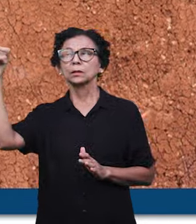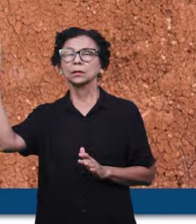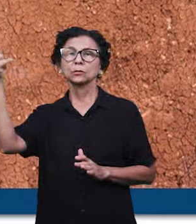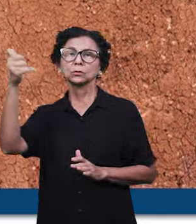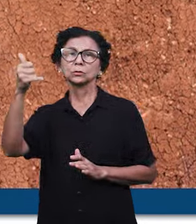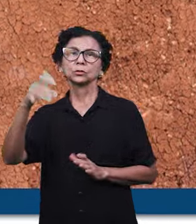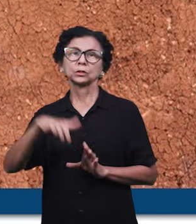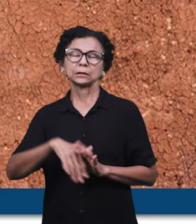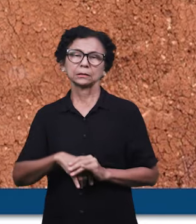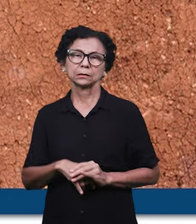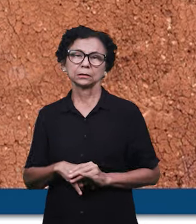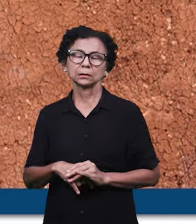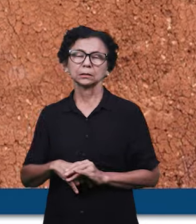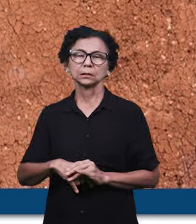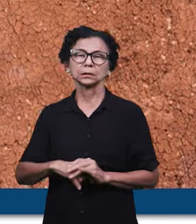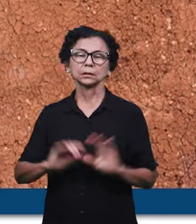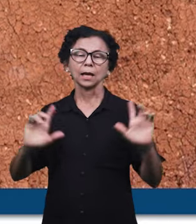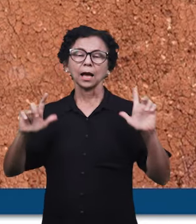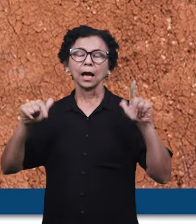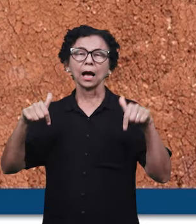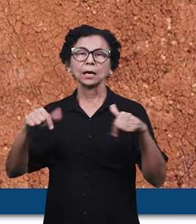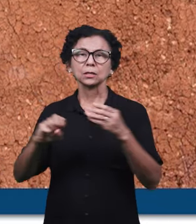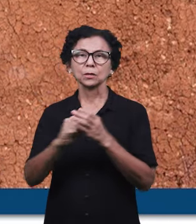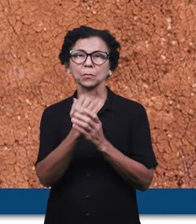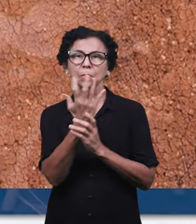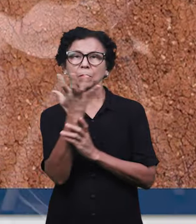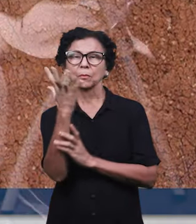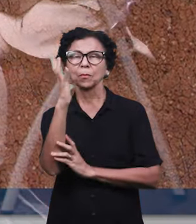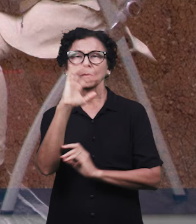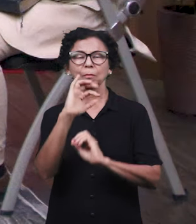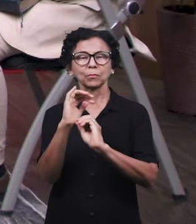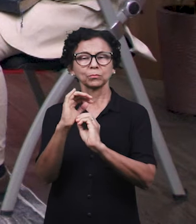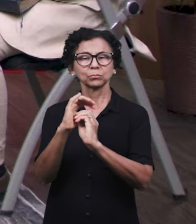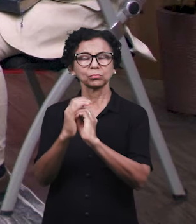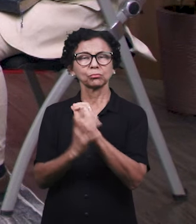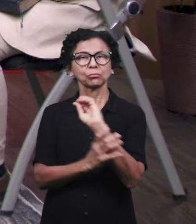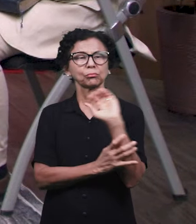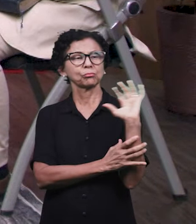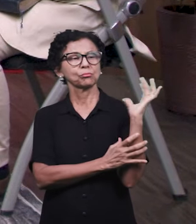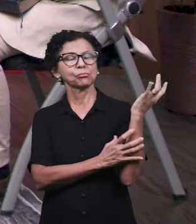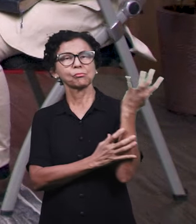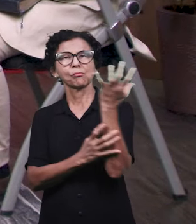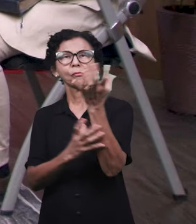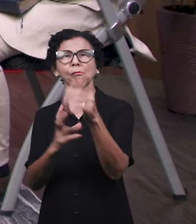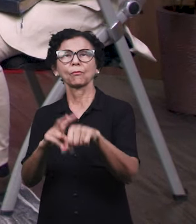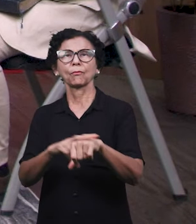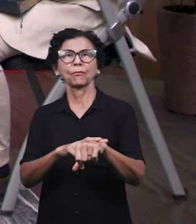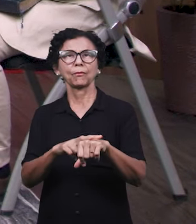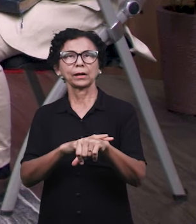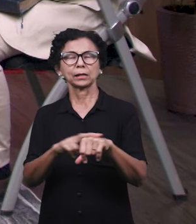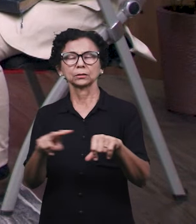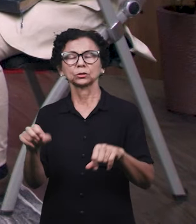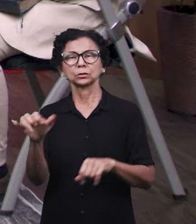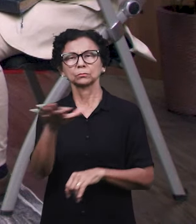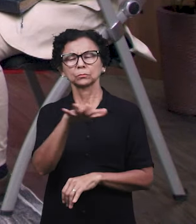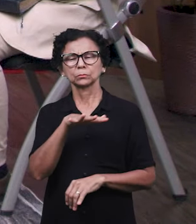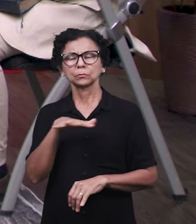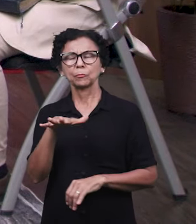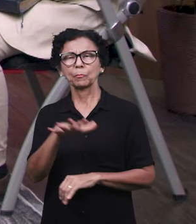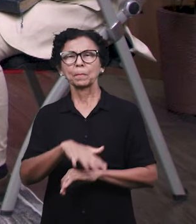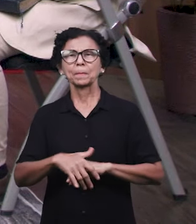vai mencionar a respeito da vida, da criação da vida, que se relaciona ao reino